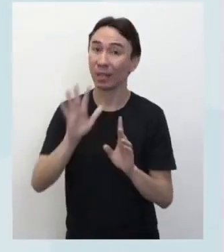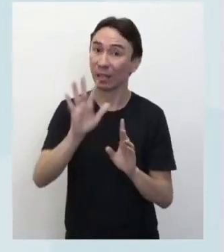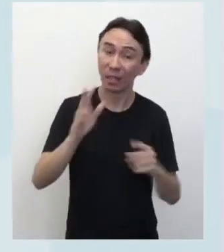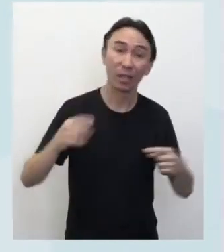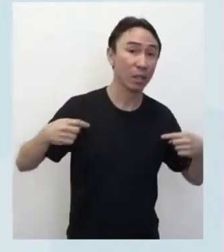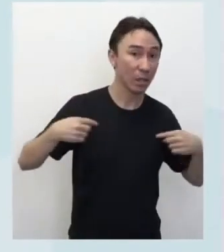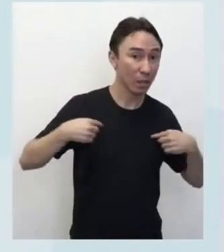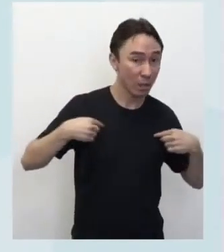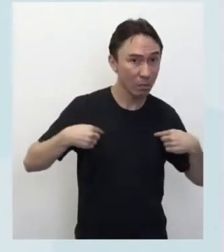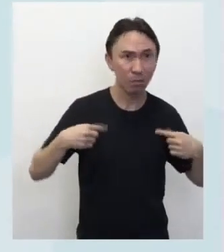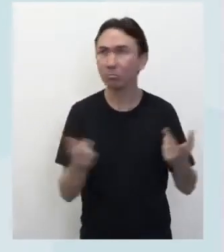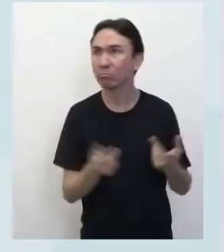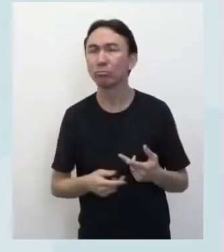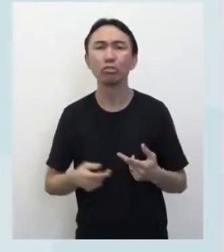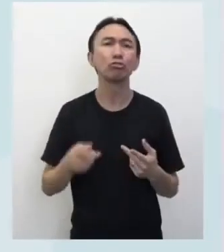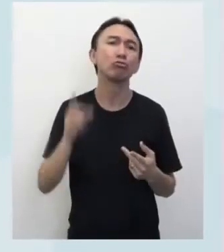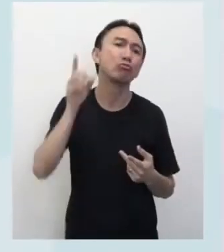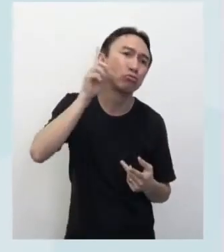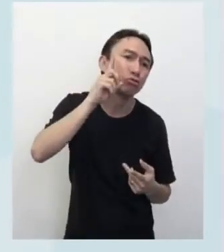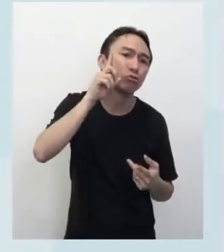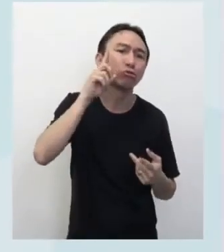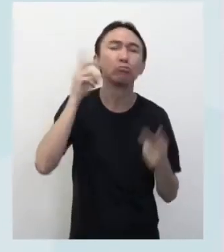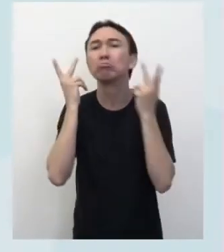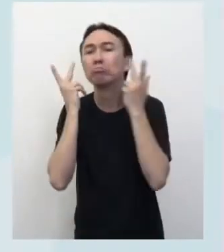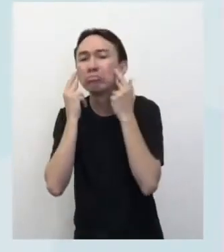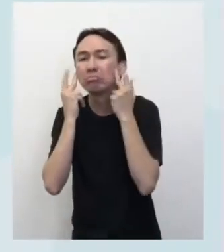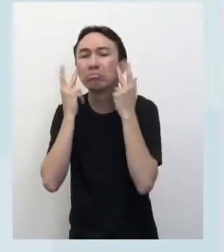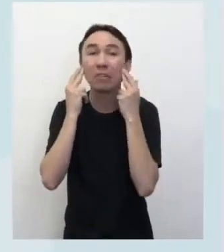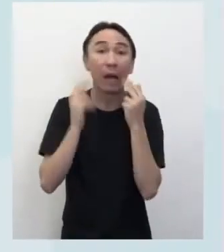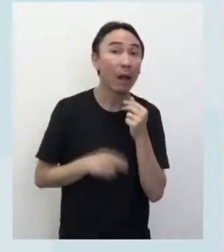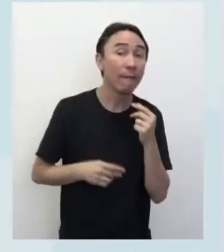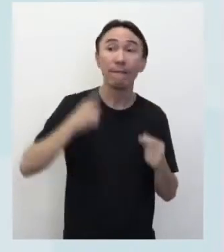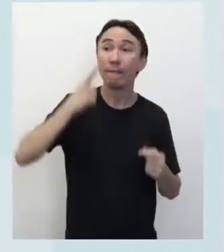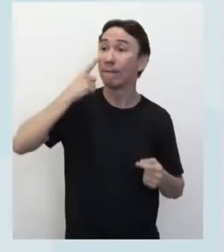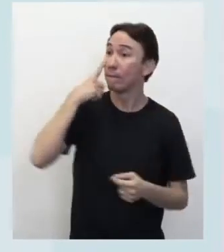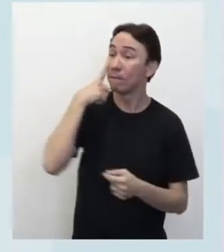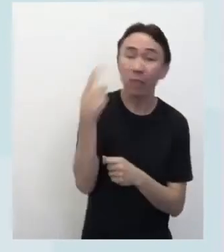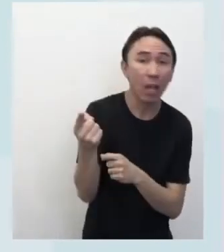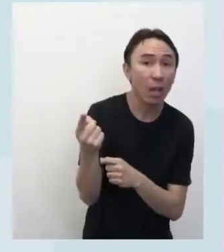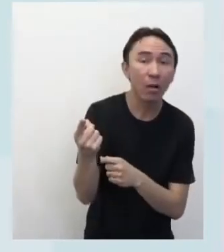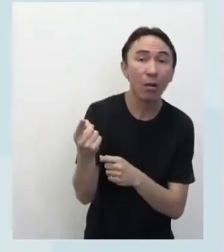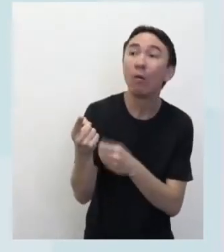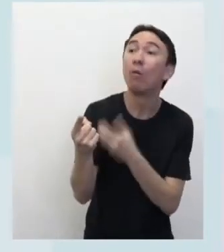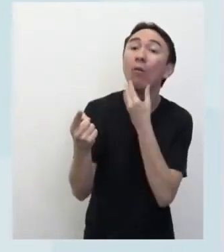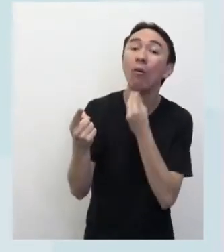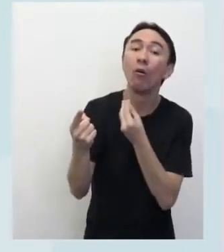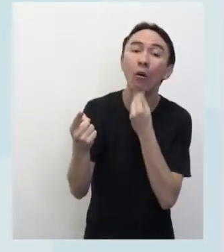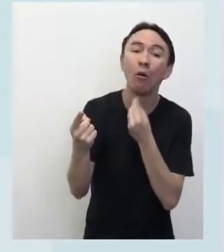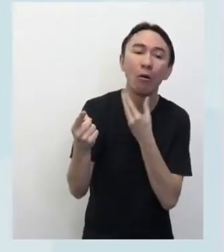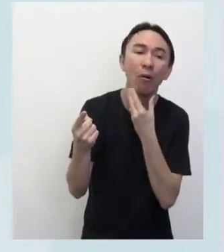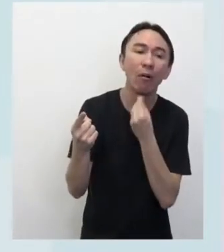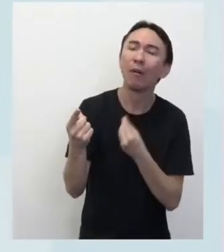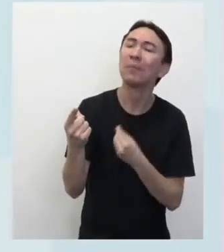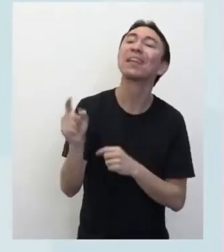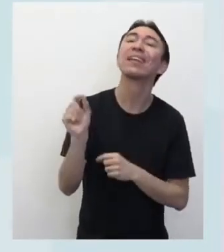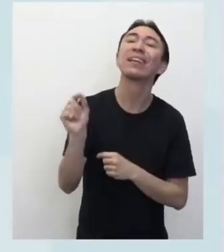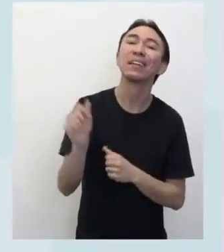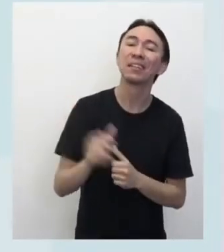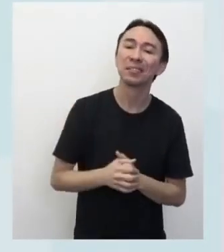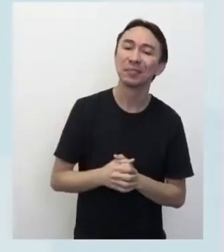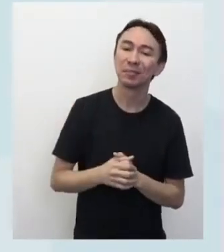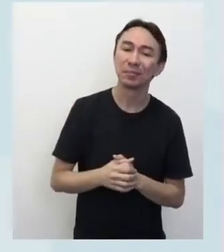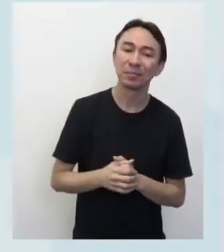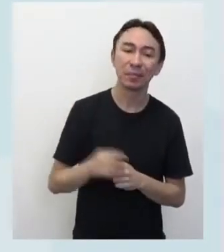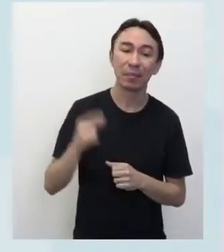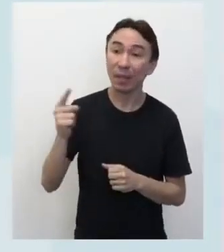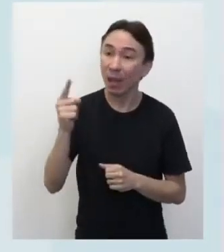dia comum, até que avistei um senhor. Que senhor avistou? O